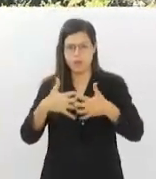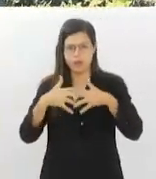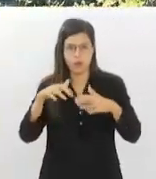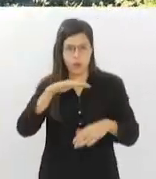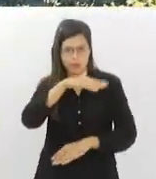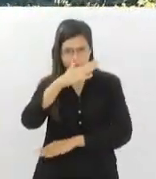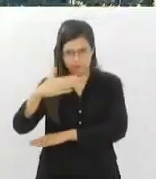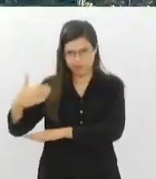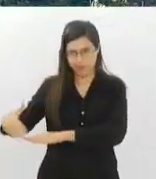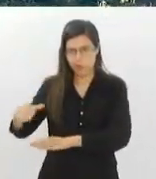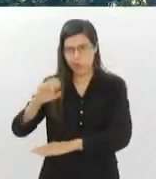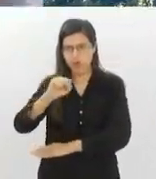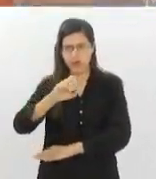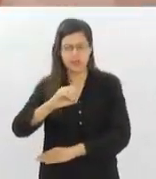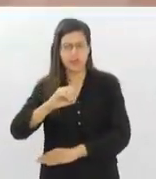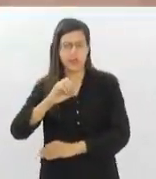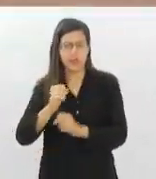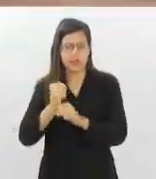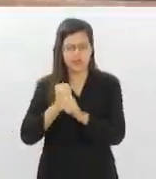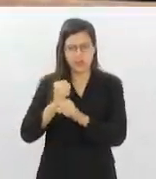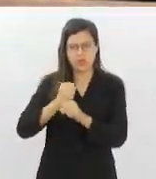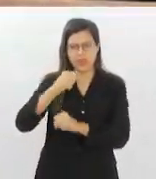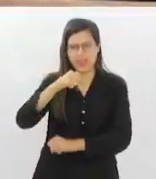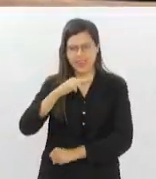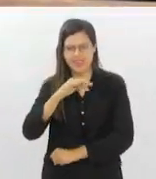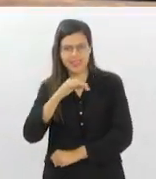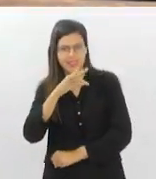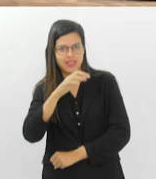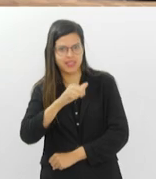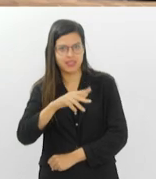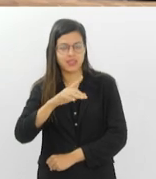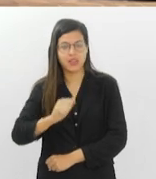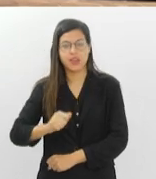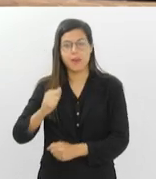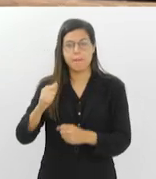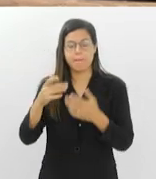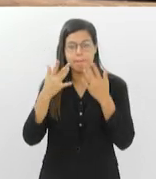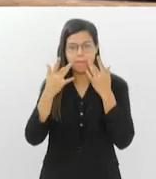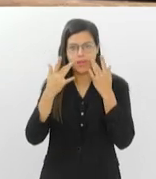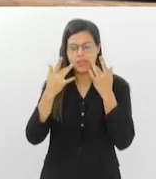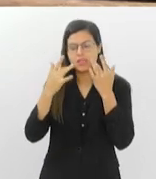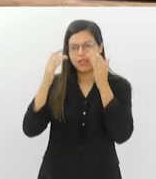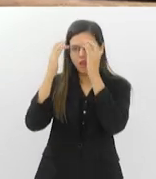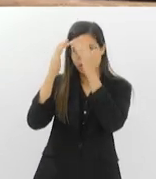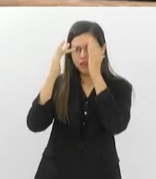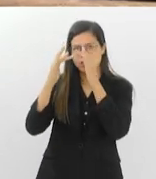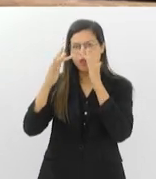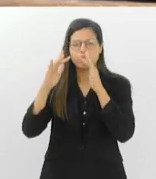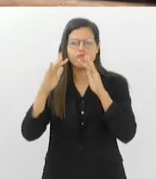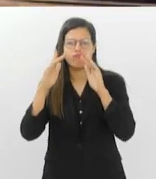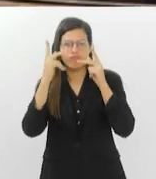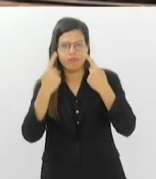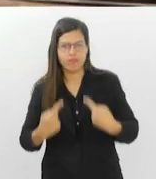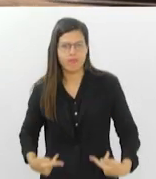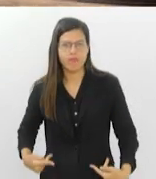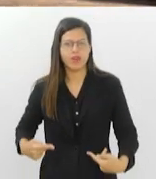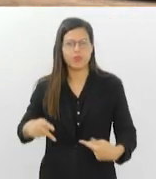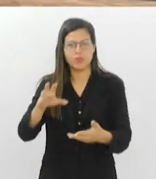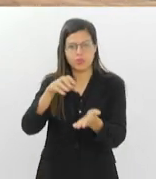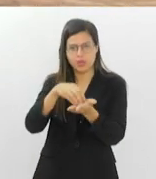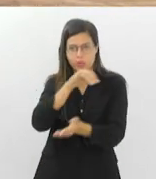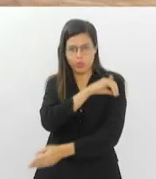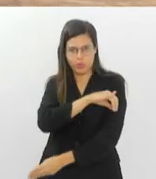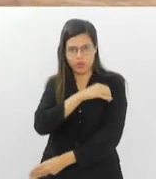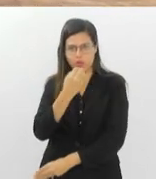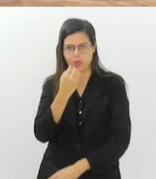pelos 80 anos do Quitandinha. Peça teatral traz reflexão sobre a natureza humana em espetáculo no centro do Rio.